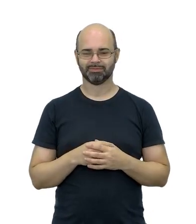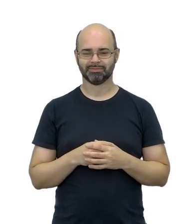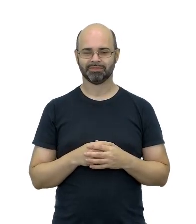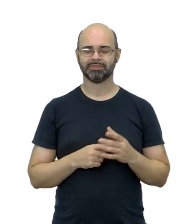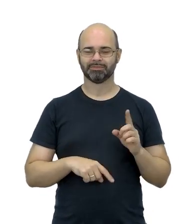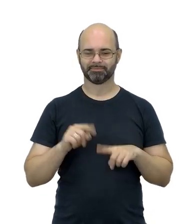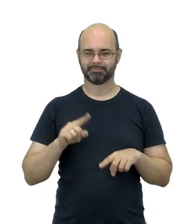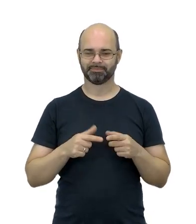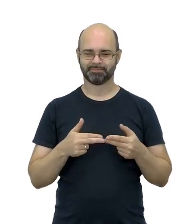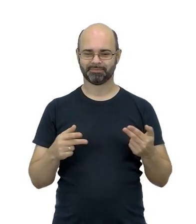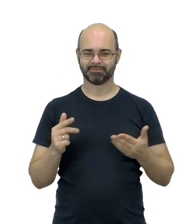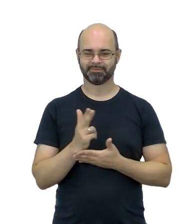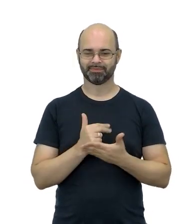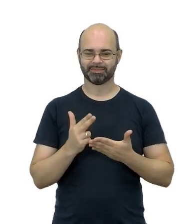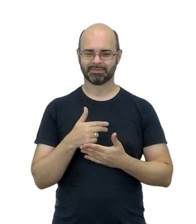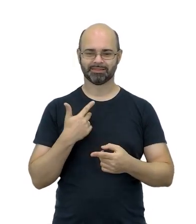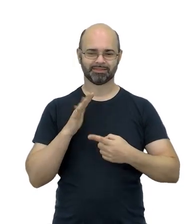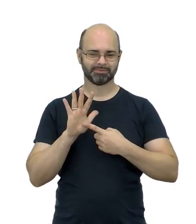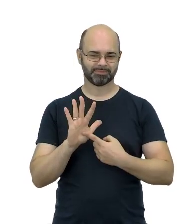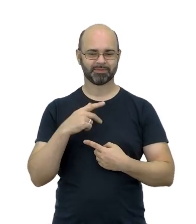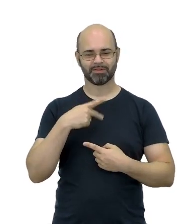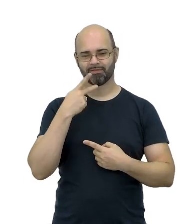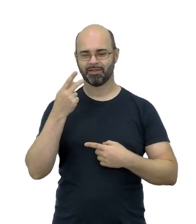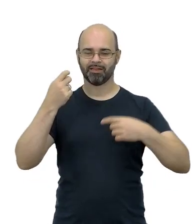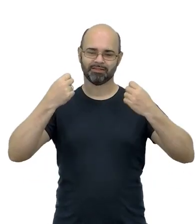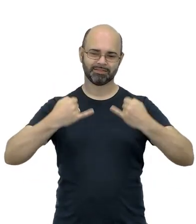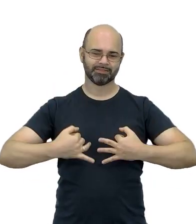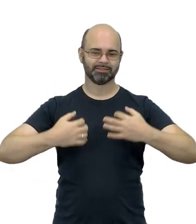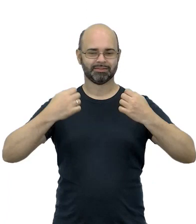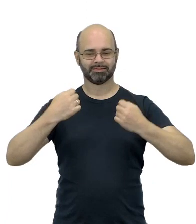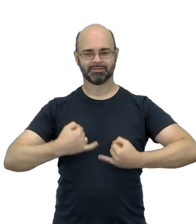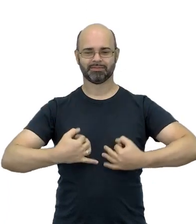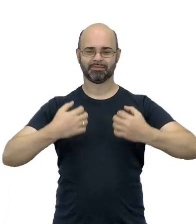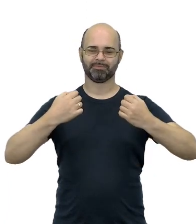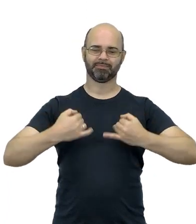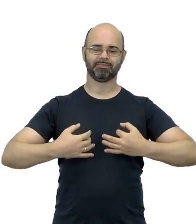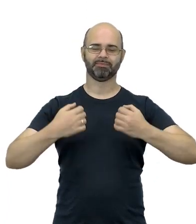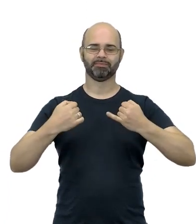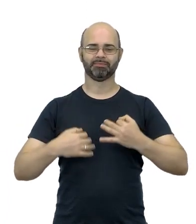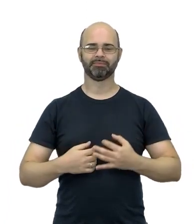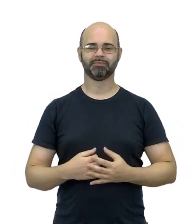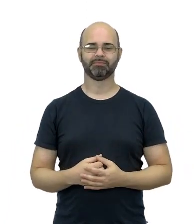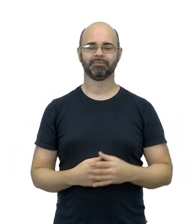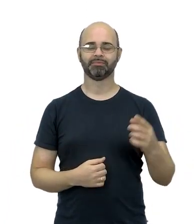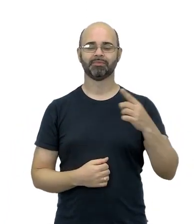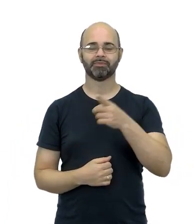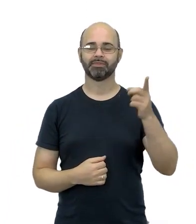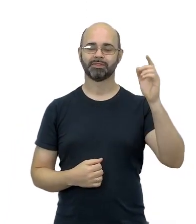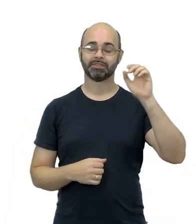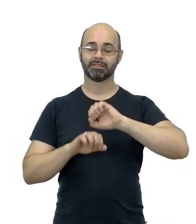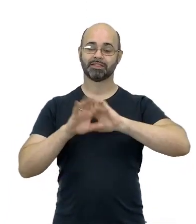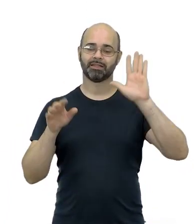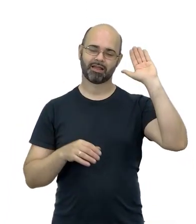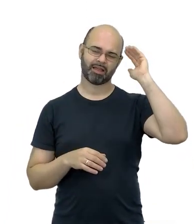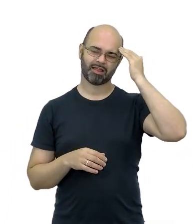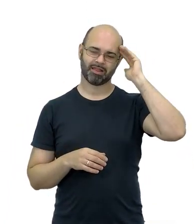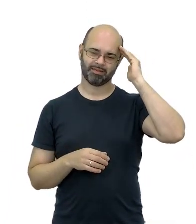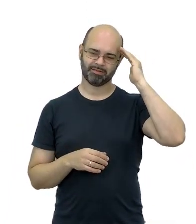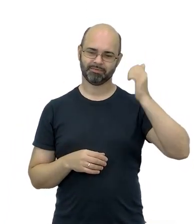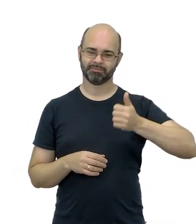vou mostrar para vocês e vou falando aqui de forma que vocês possam compreender melhor aquilo que a